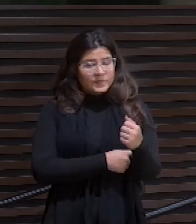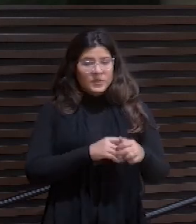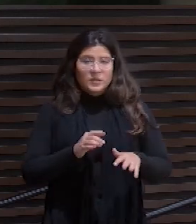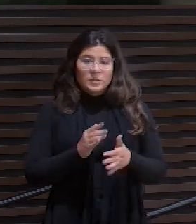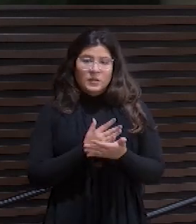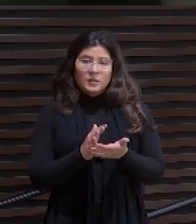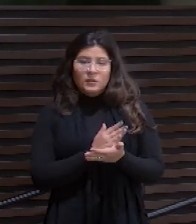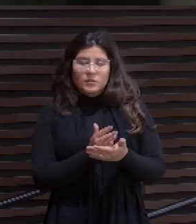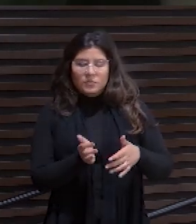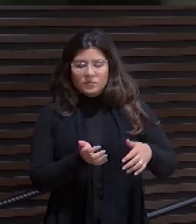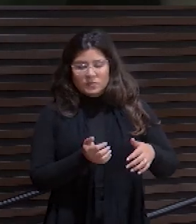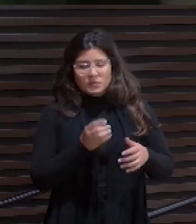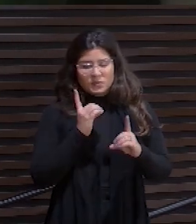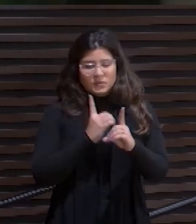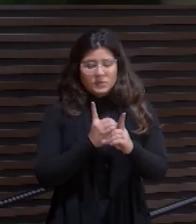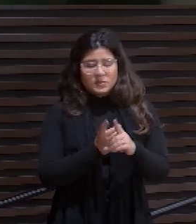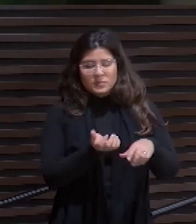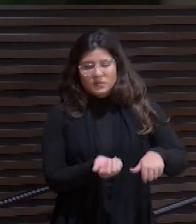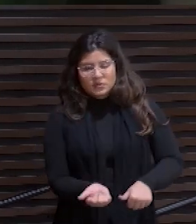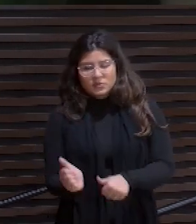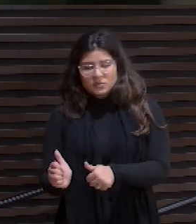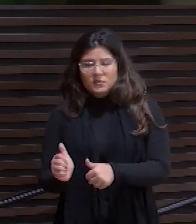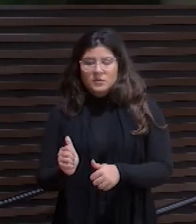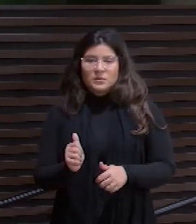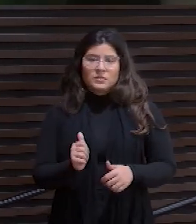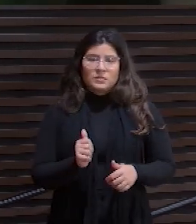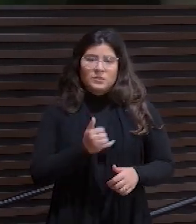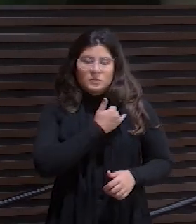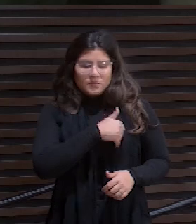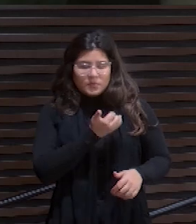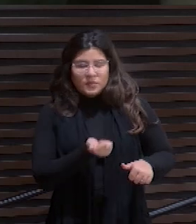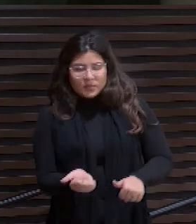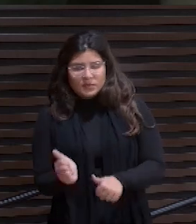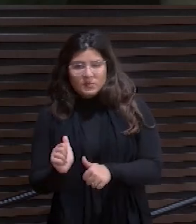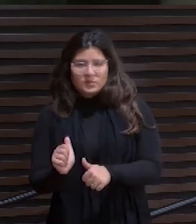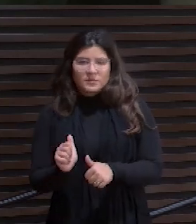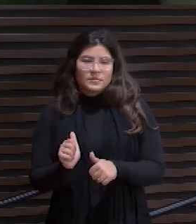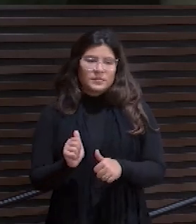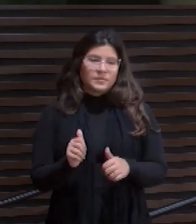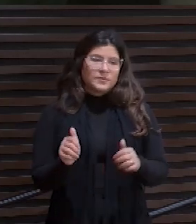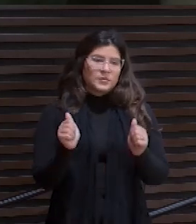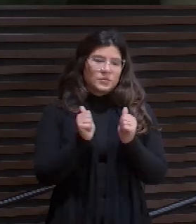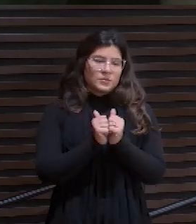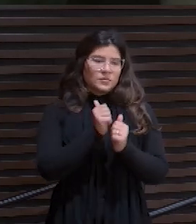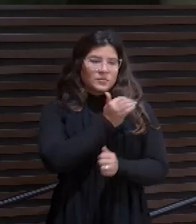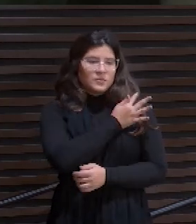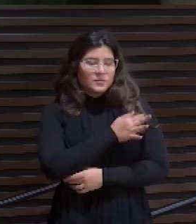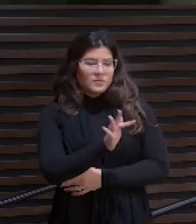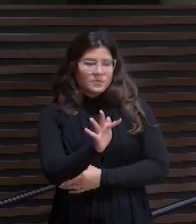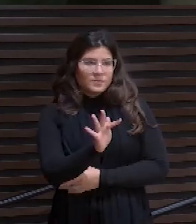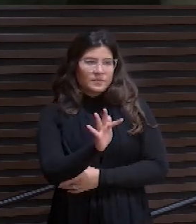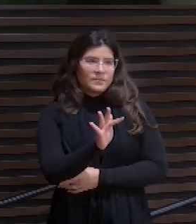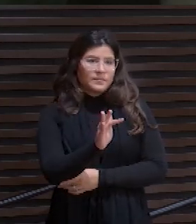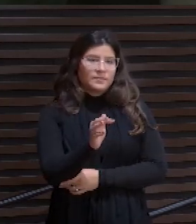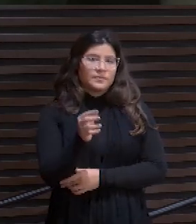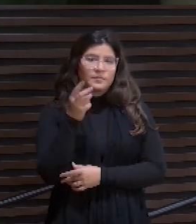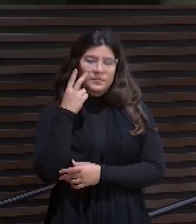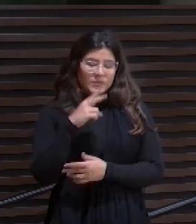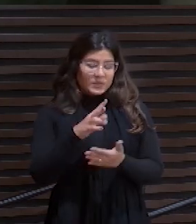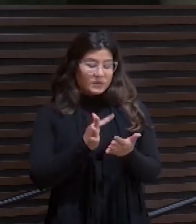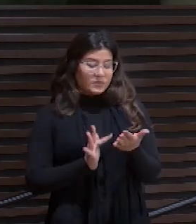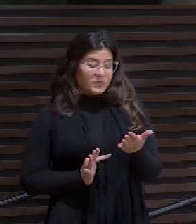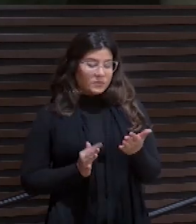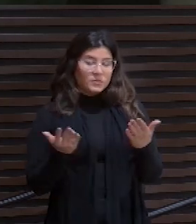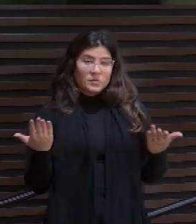João também se associaram com os fariseus, infelizmente. Então nós vemos que no texto de hoje, o